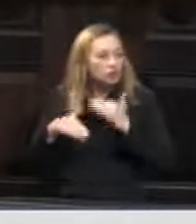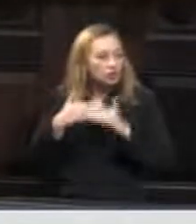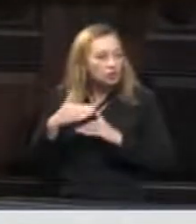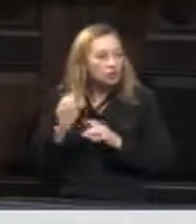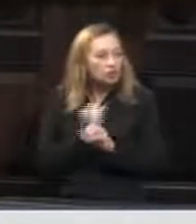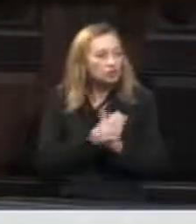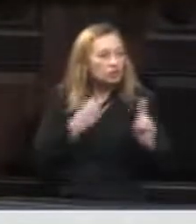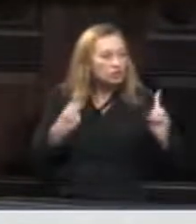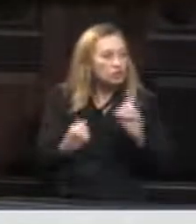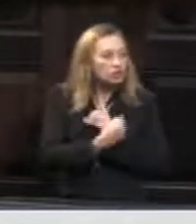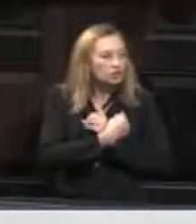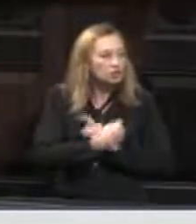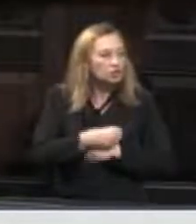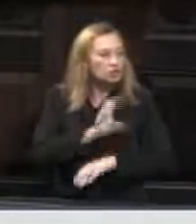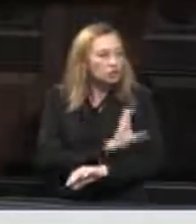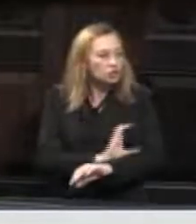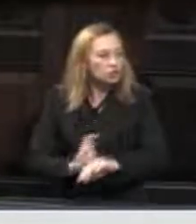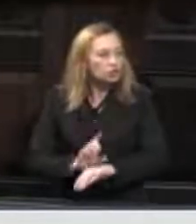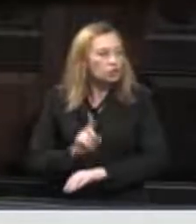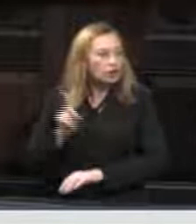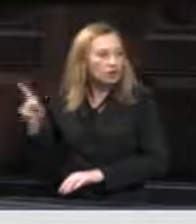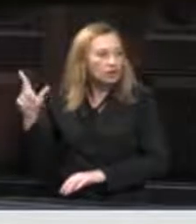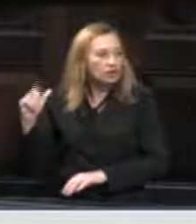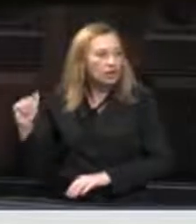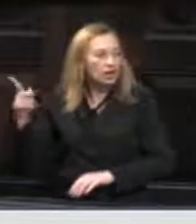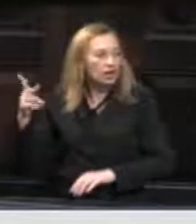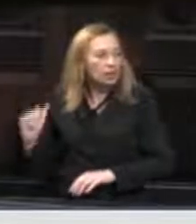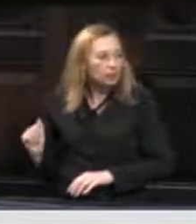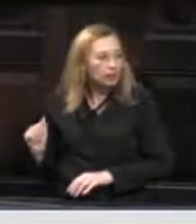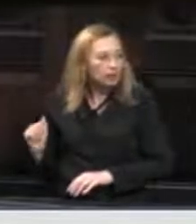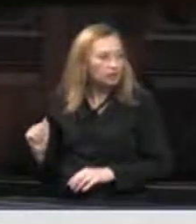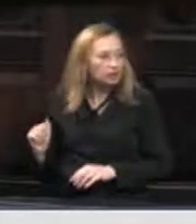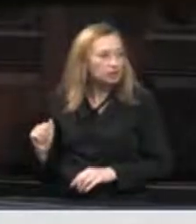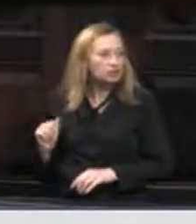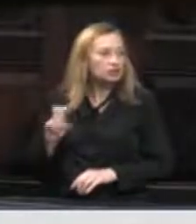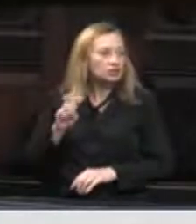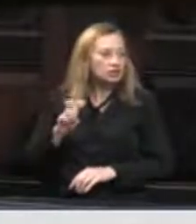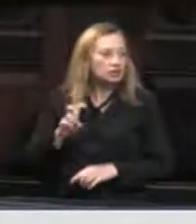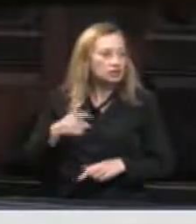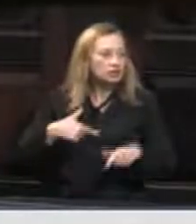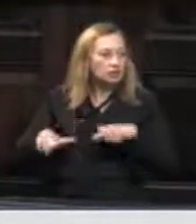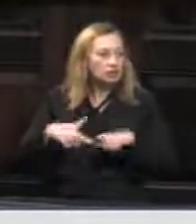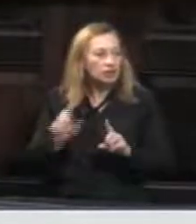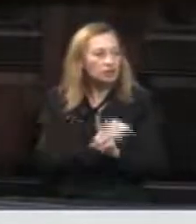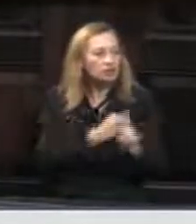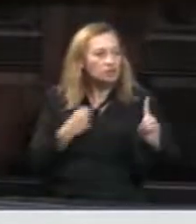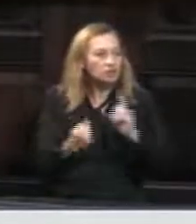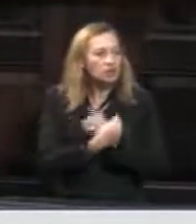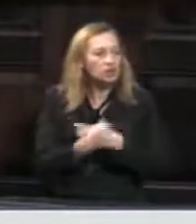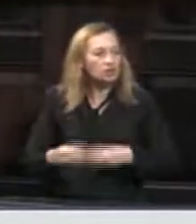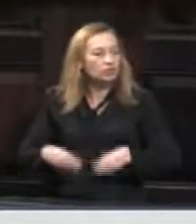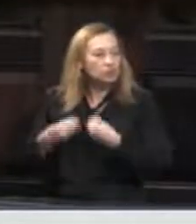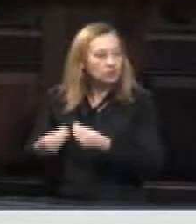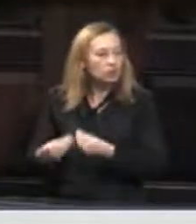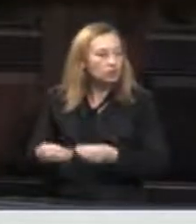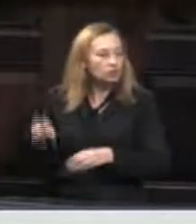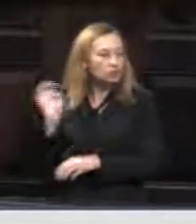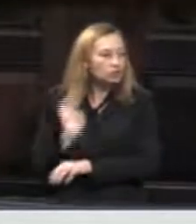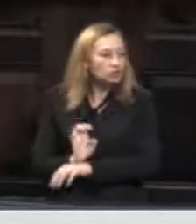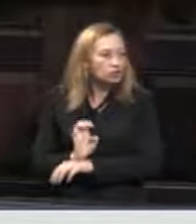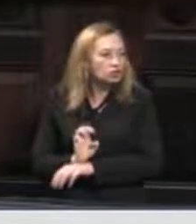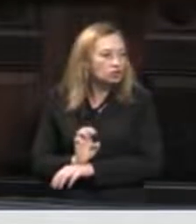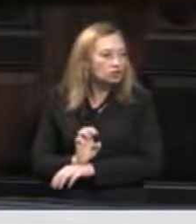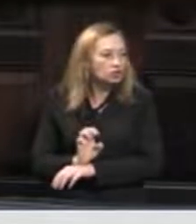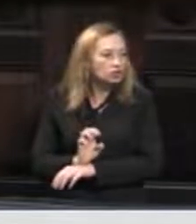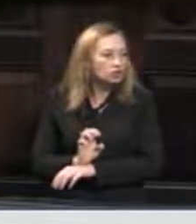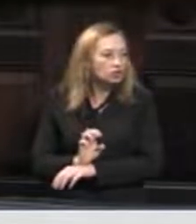no Corredor Cultural da Lapa, da qual constam 5 casas de trabalho social cedido pelo Estado. O IPDH é de